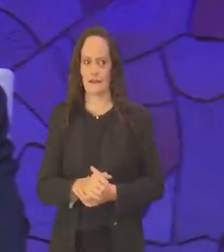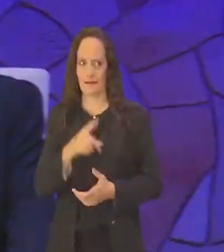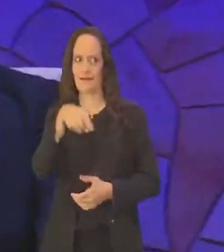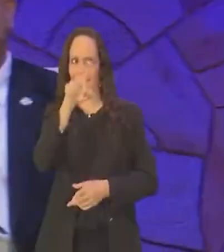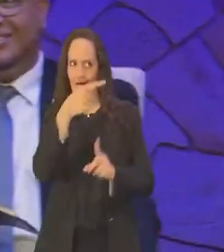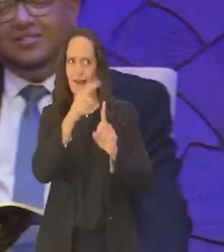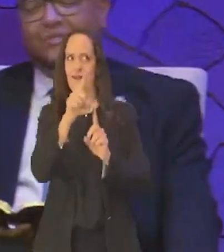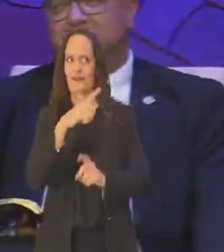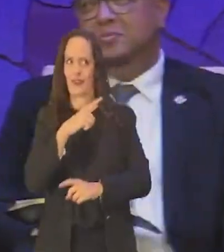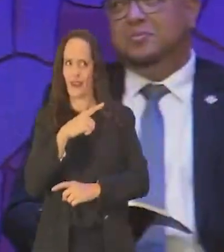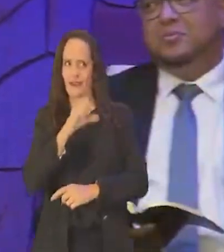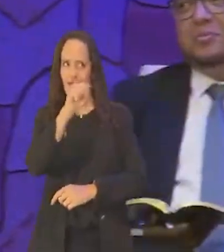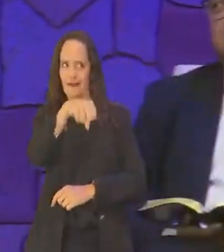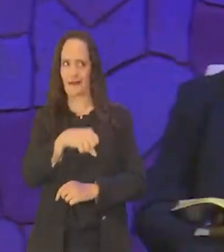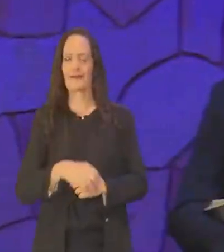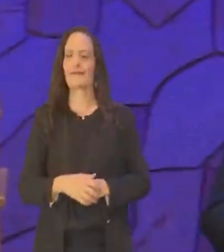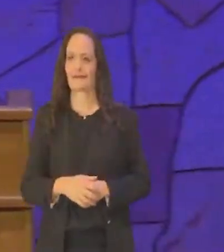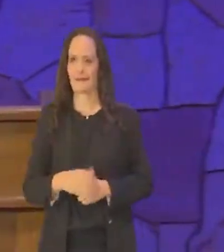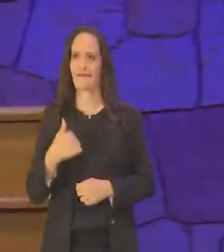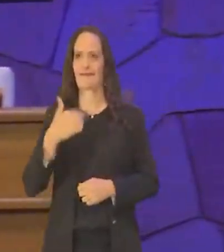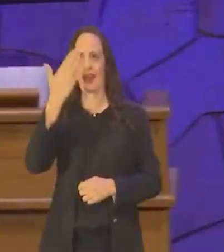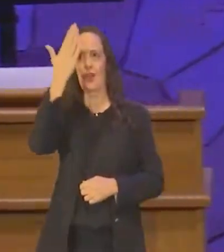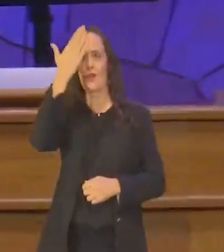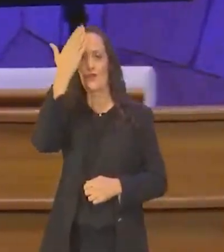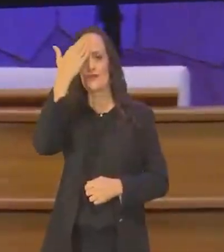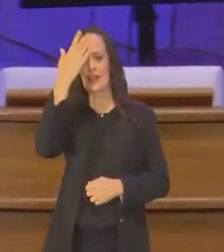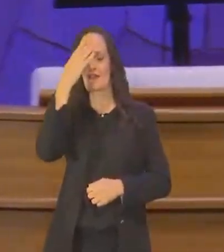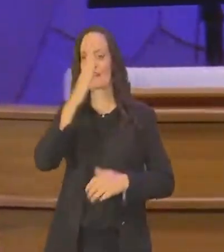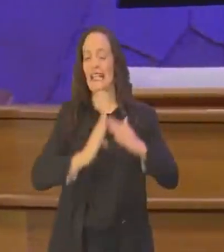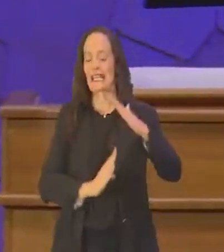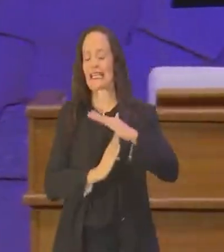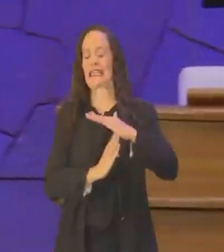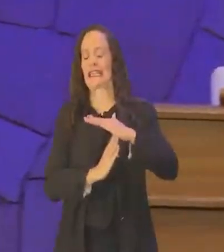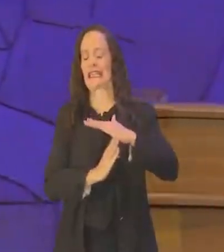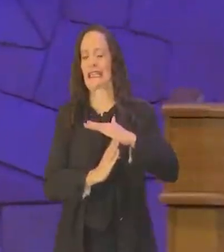desafio. Eu sei que você parou nesse desafio.